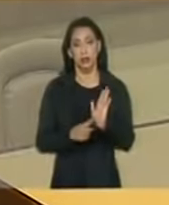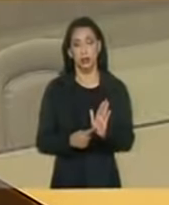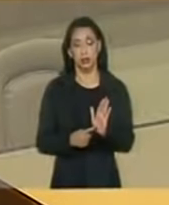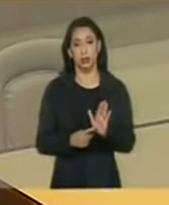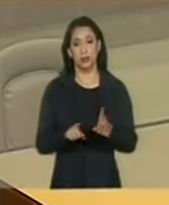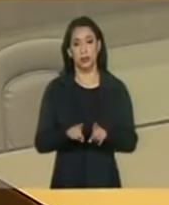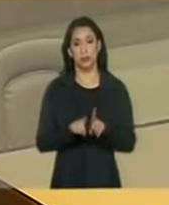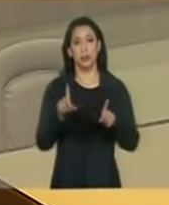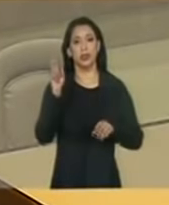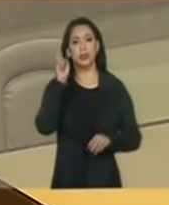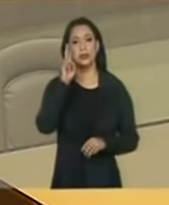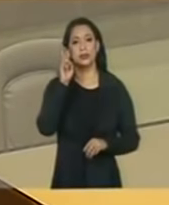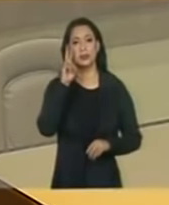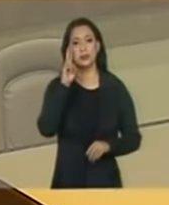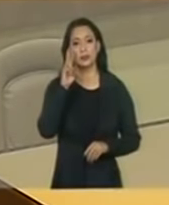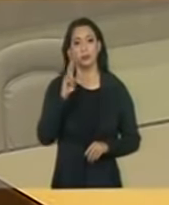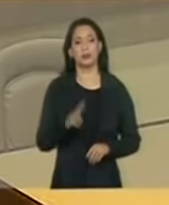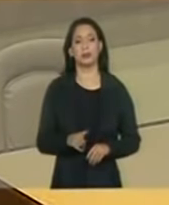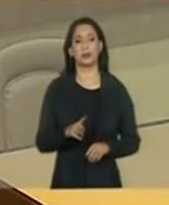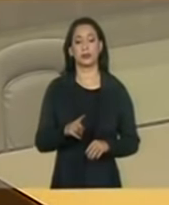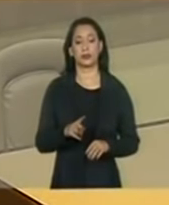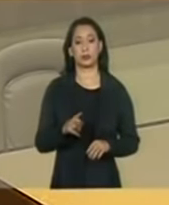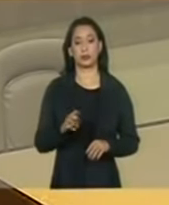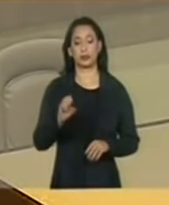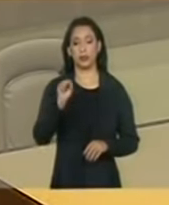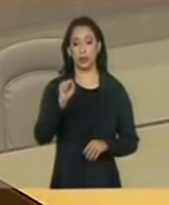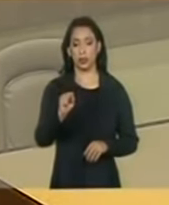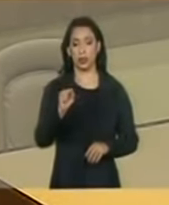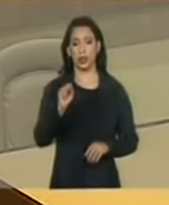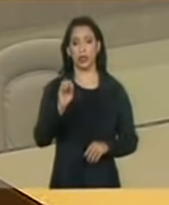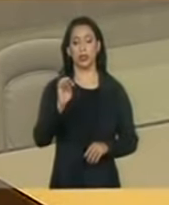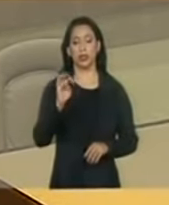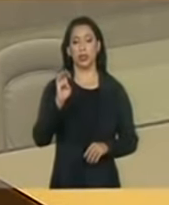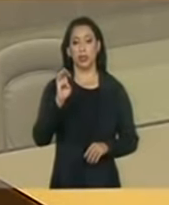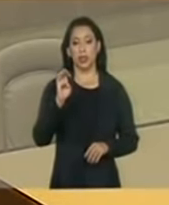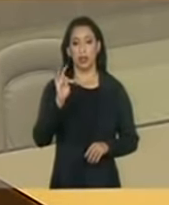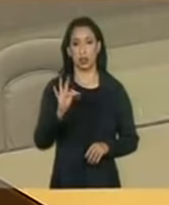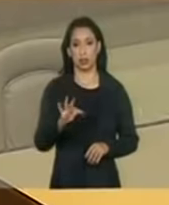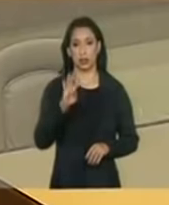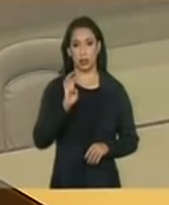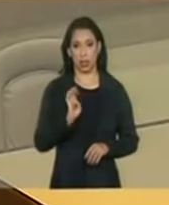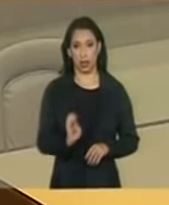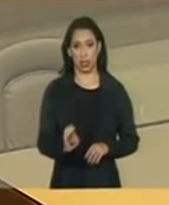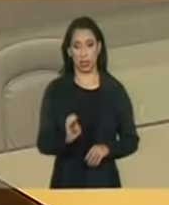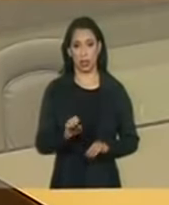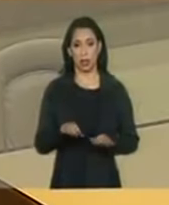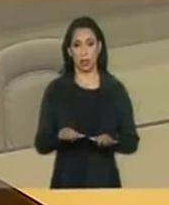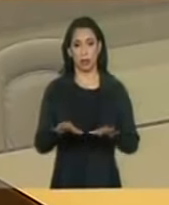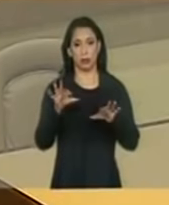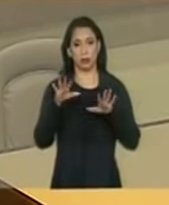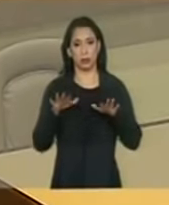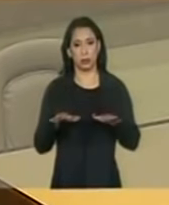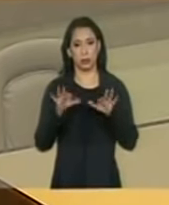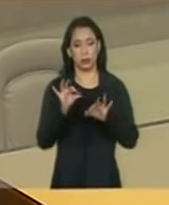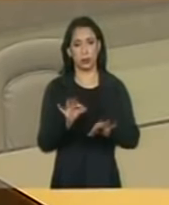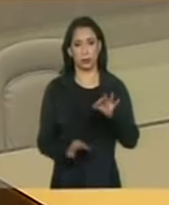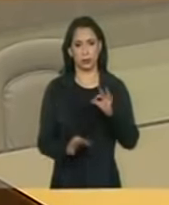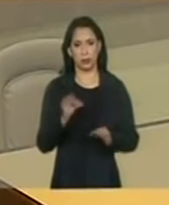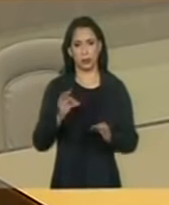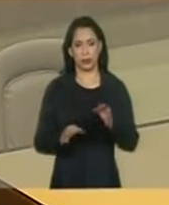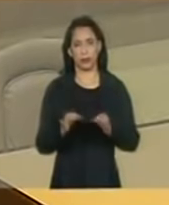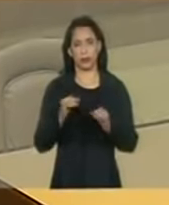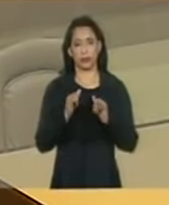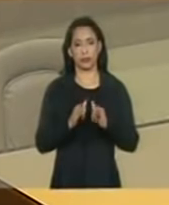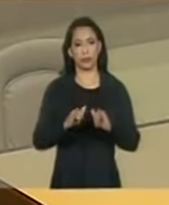lembro-me que no egrégio tribunal superior eleitoral aquela alta corte judiciária proclamou a